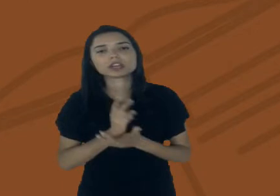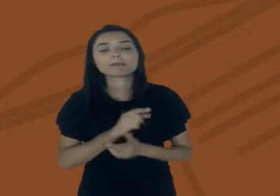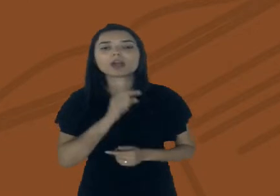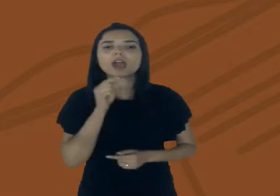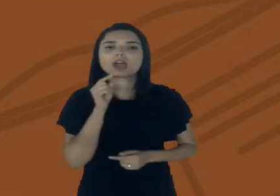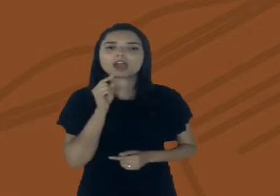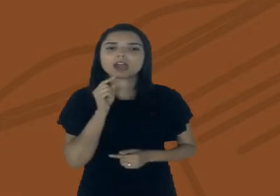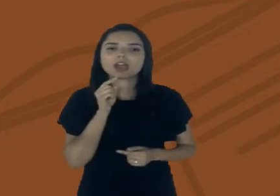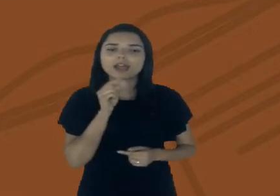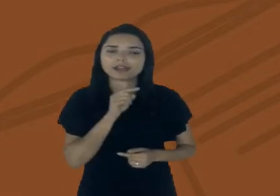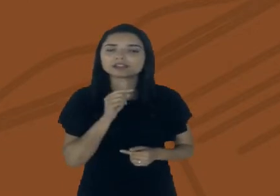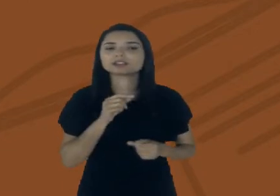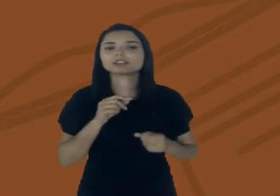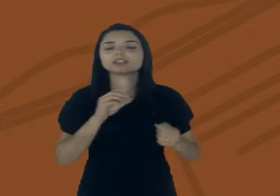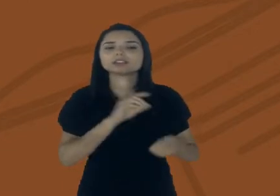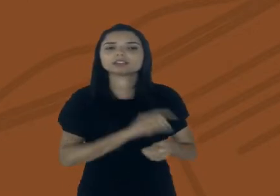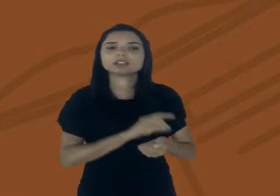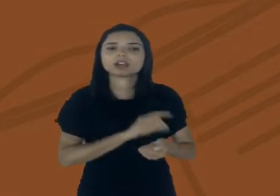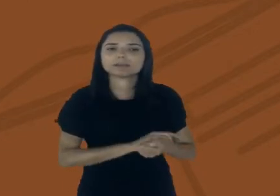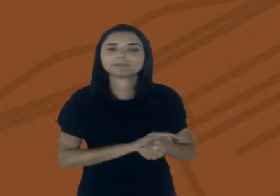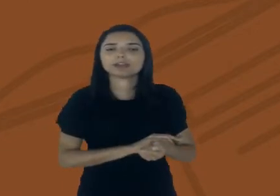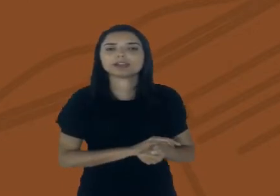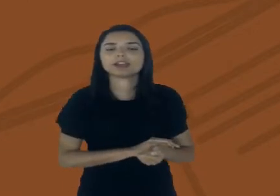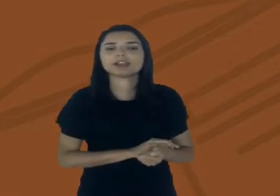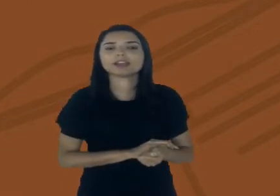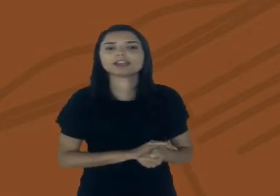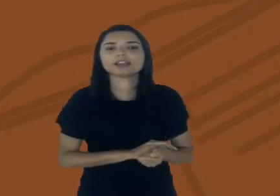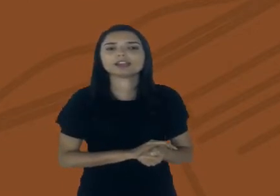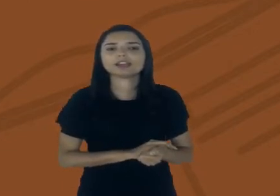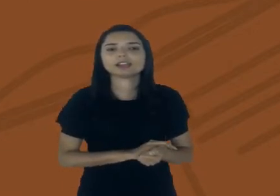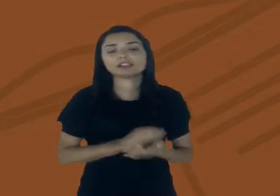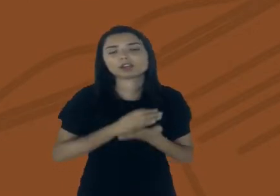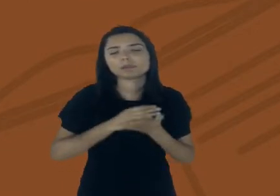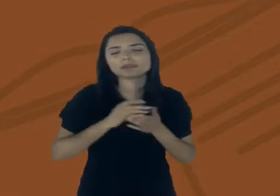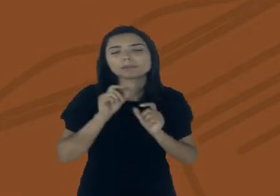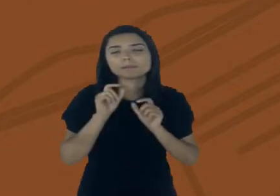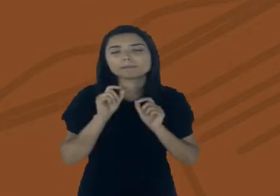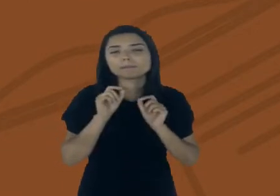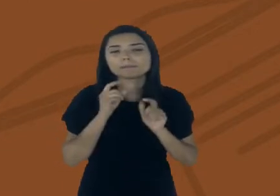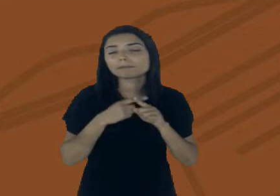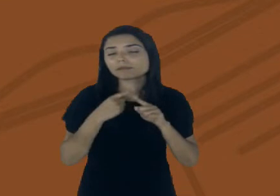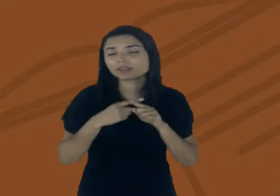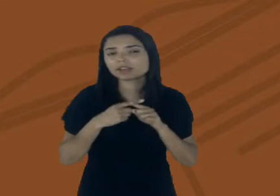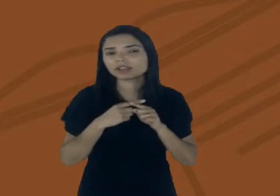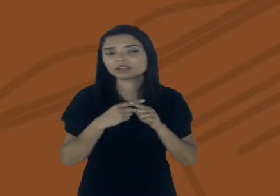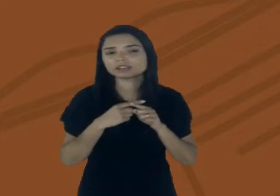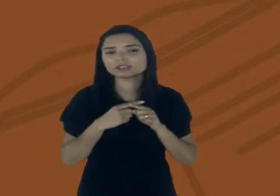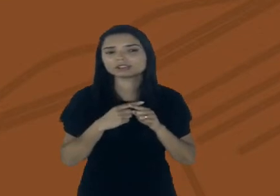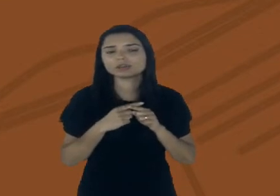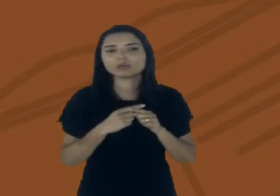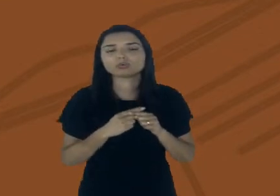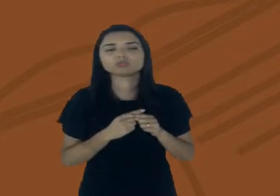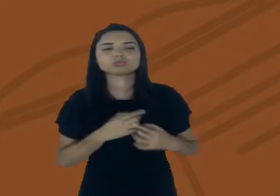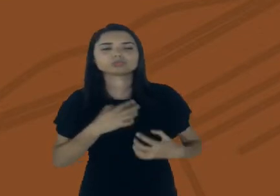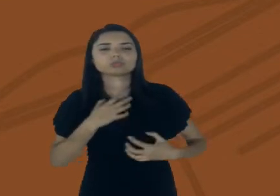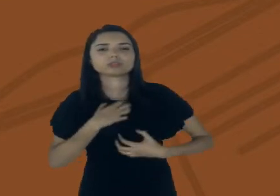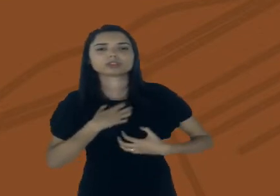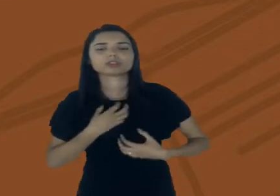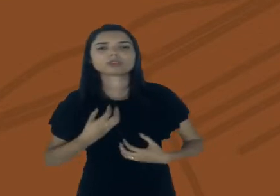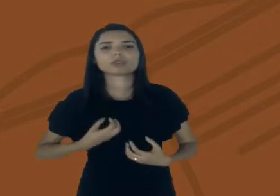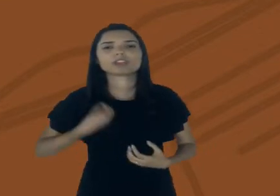ocasionado principalmente pelo avanço do estilo de vida moderno, que ocasiona o sedentarismo e a